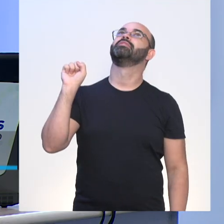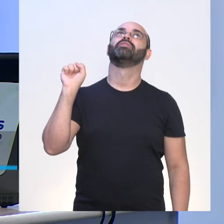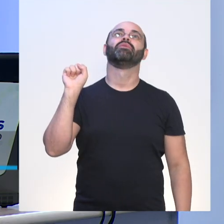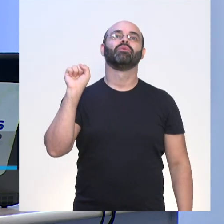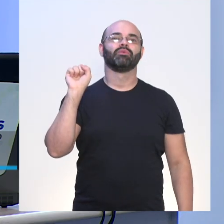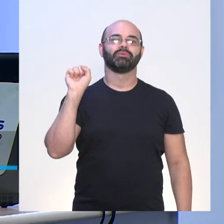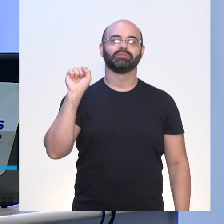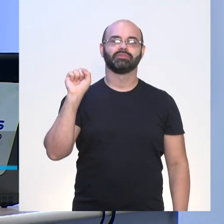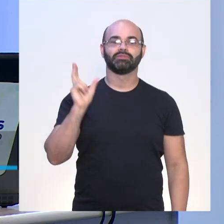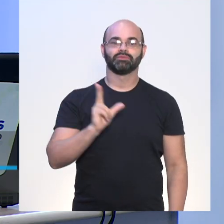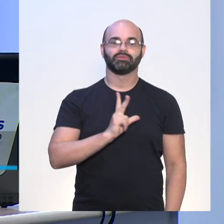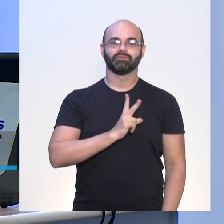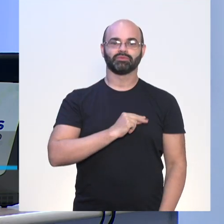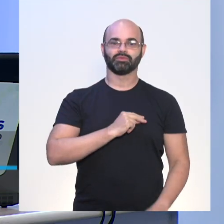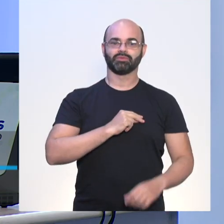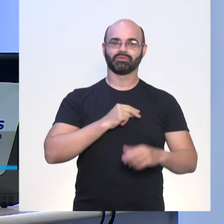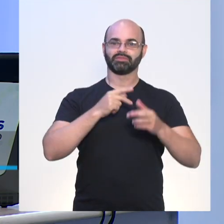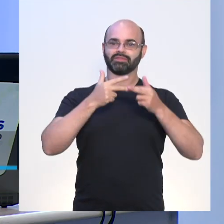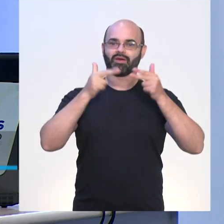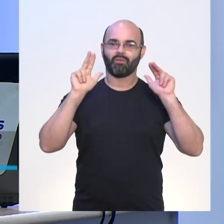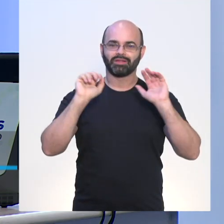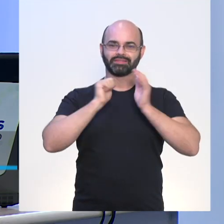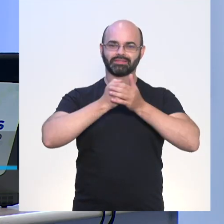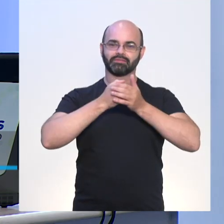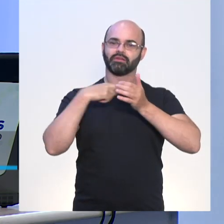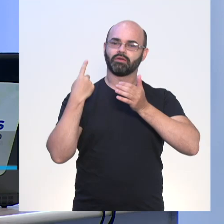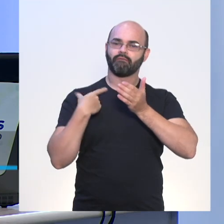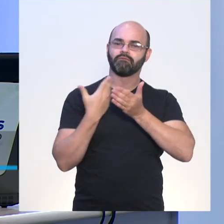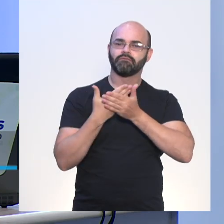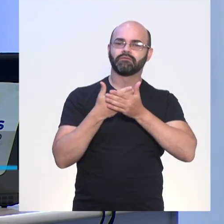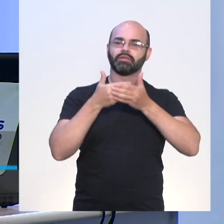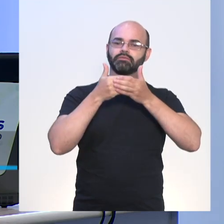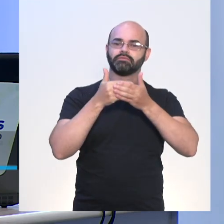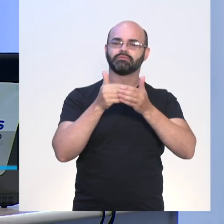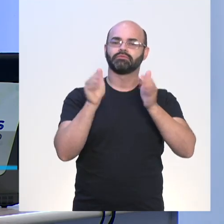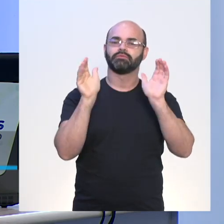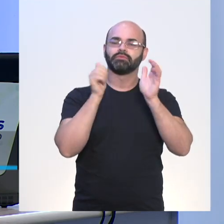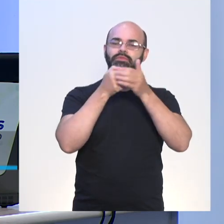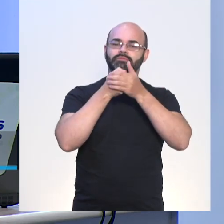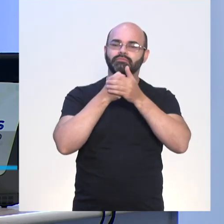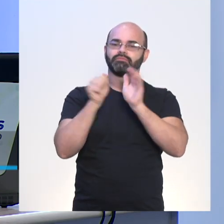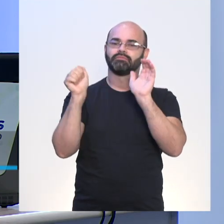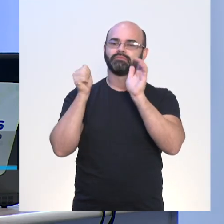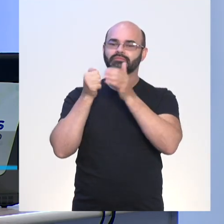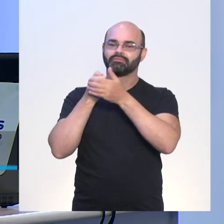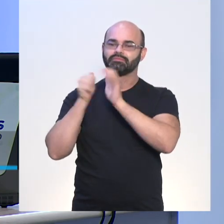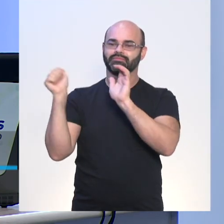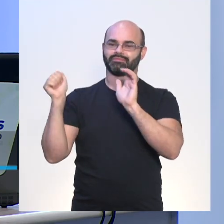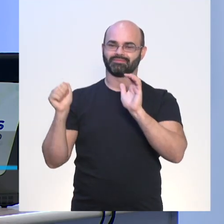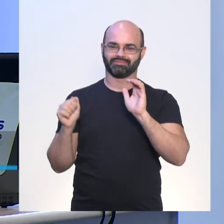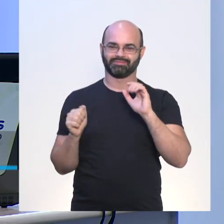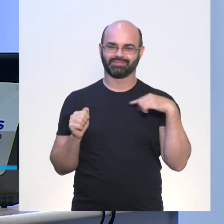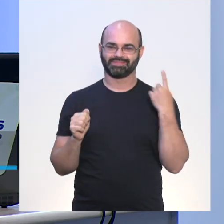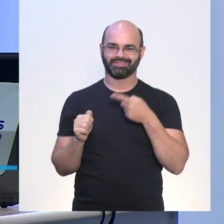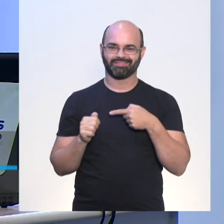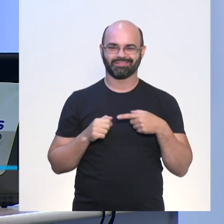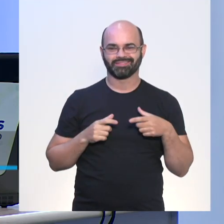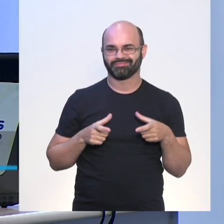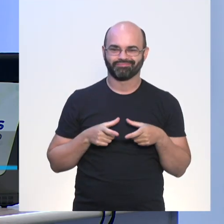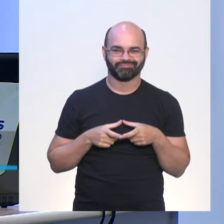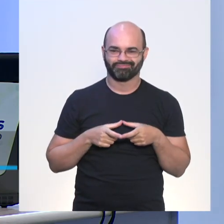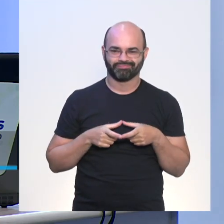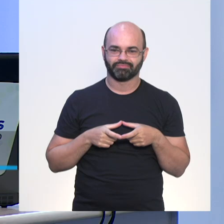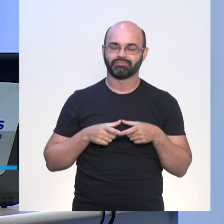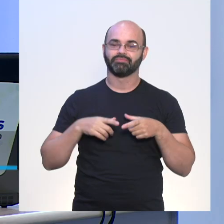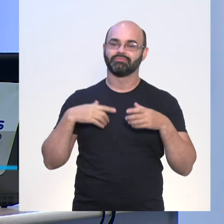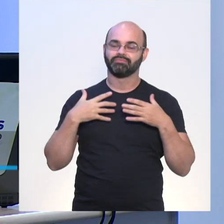tem coisas a se desvendar e a saber no universo, para além da gente, né, para além